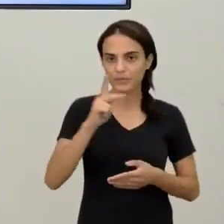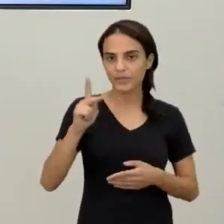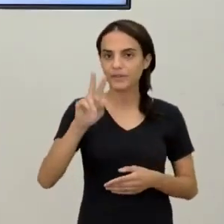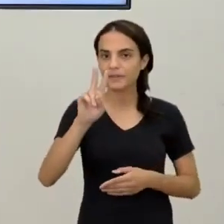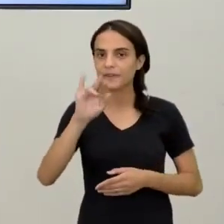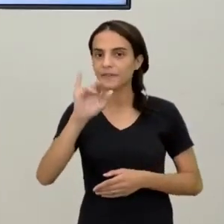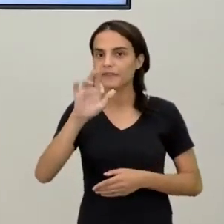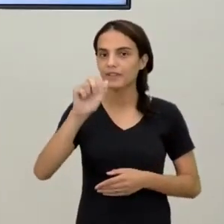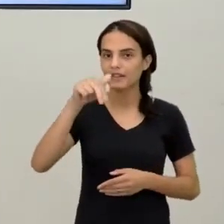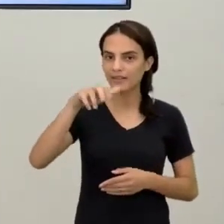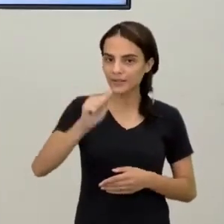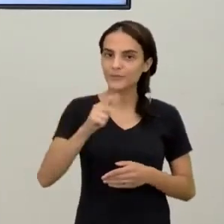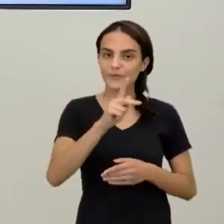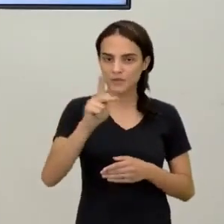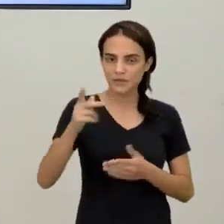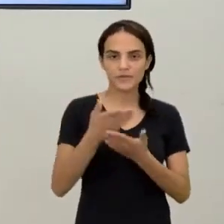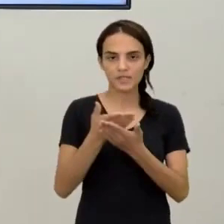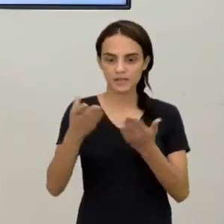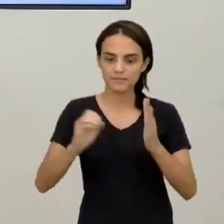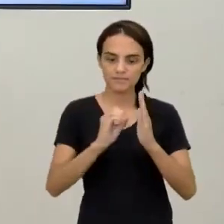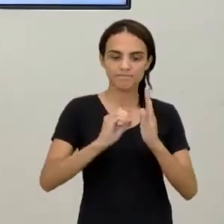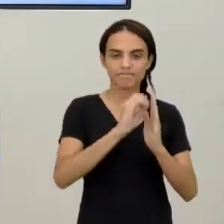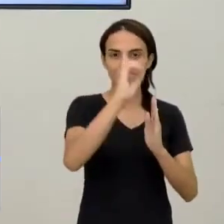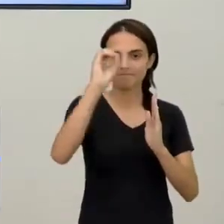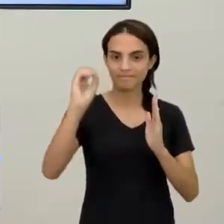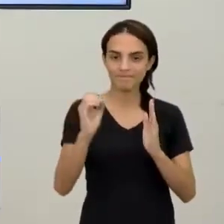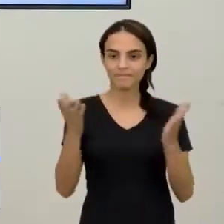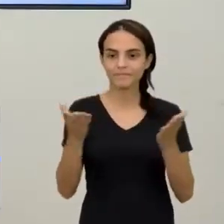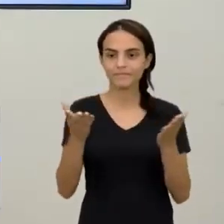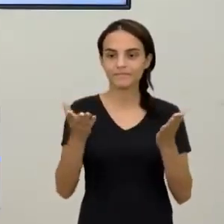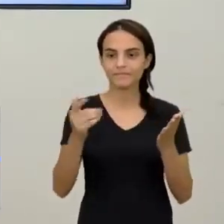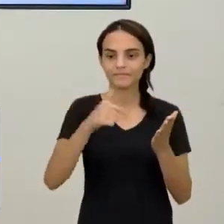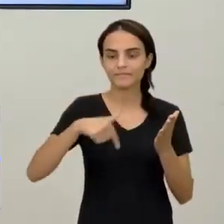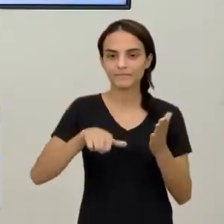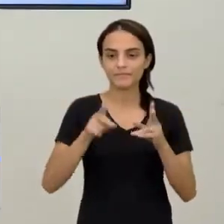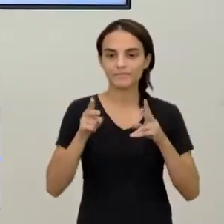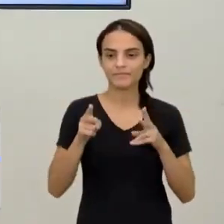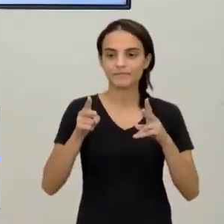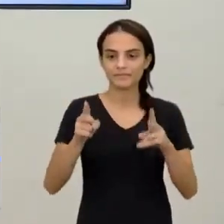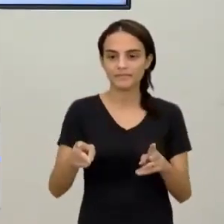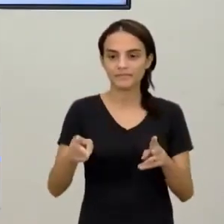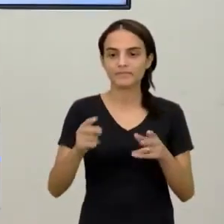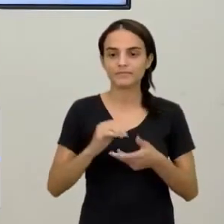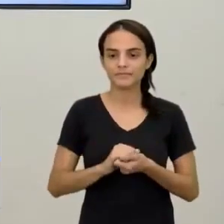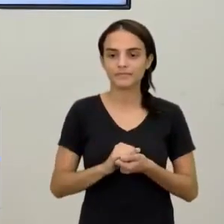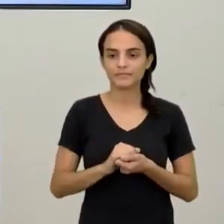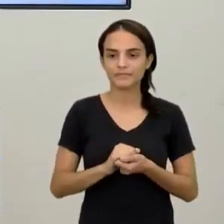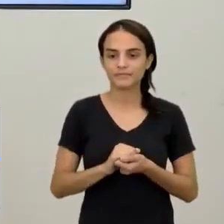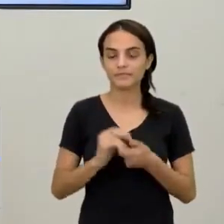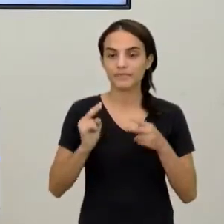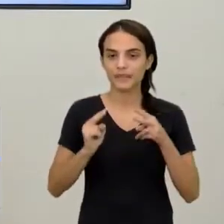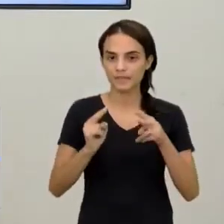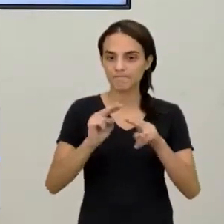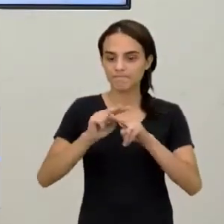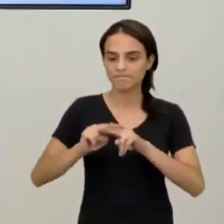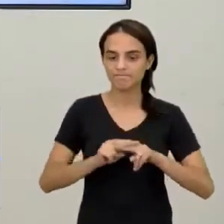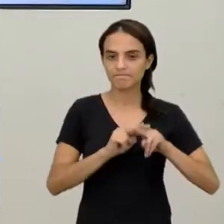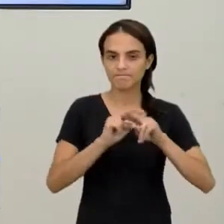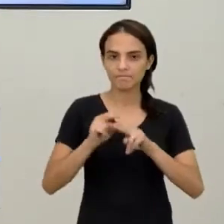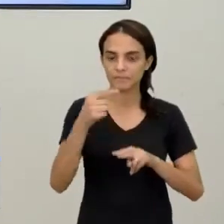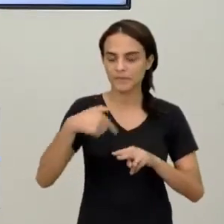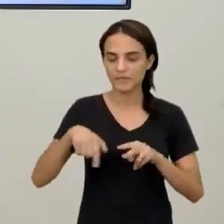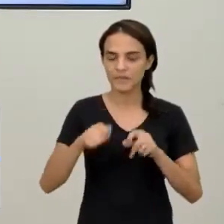vocês aqui no Centro de Mídias. E hoje nós vamos dar continuidade àquela sequência de recuperação que a gente está